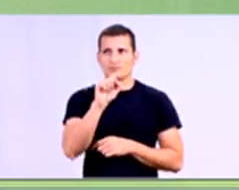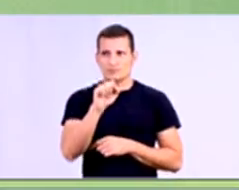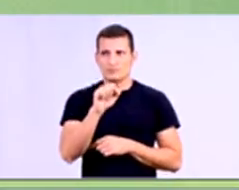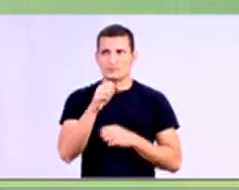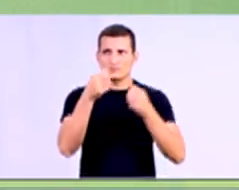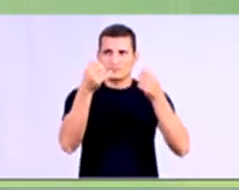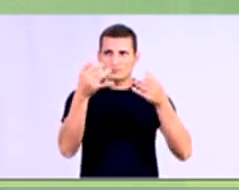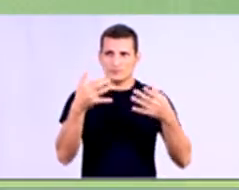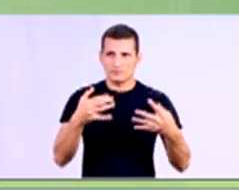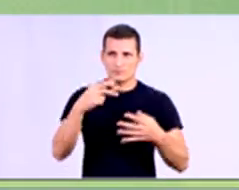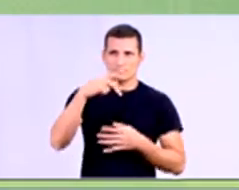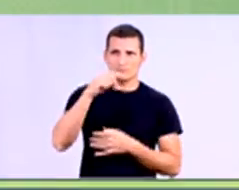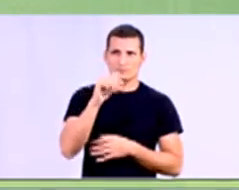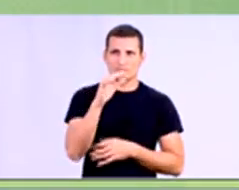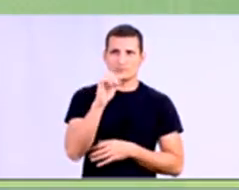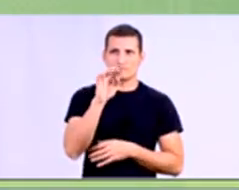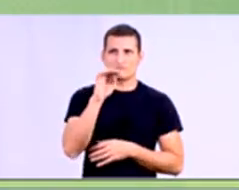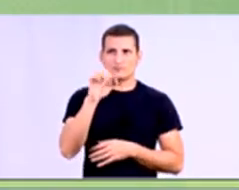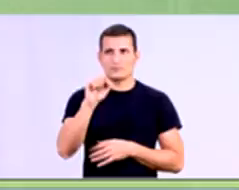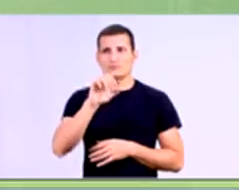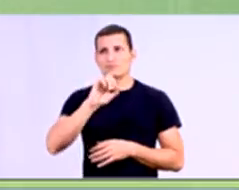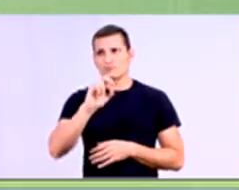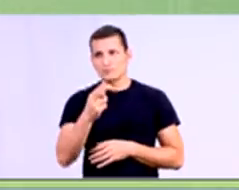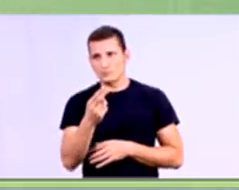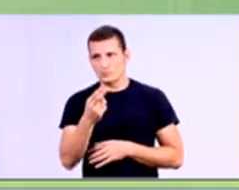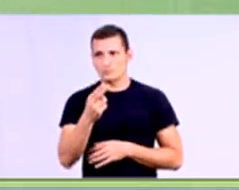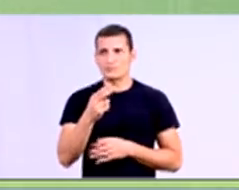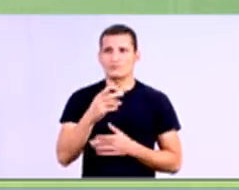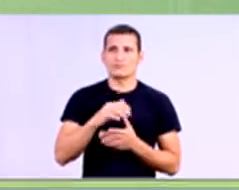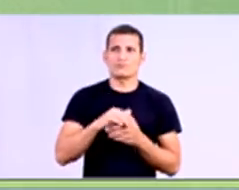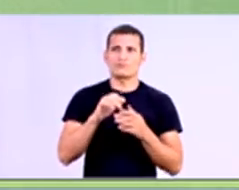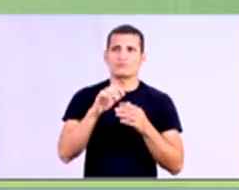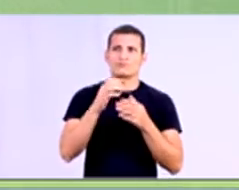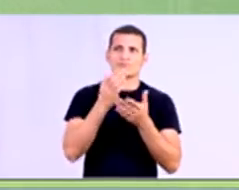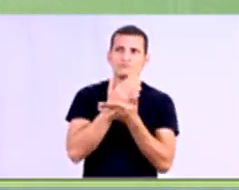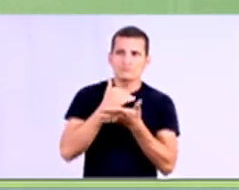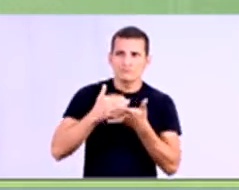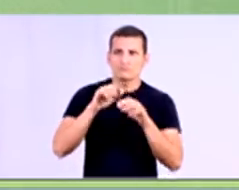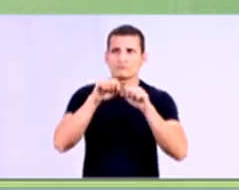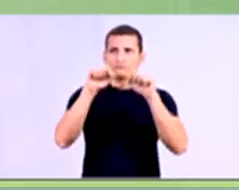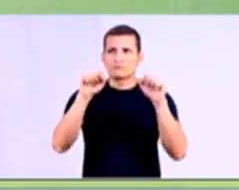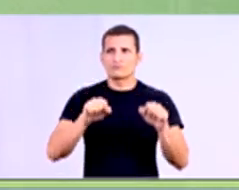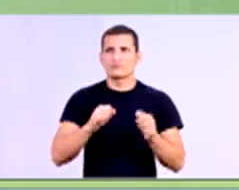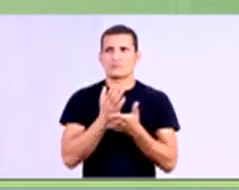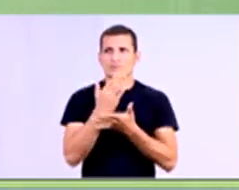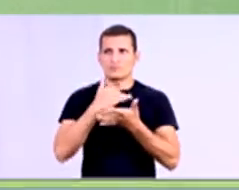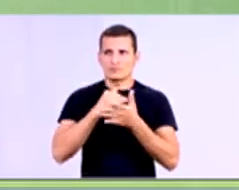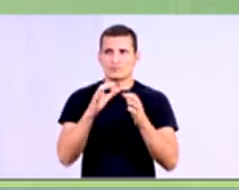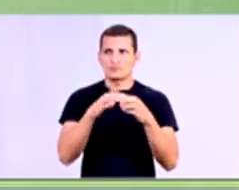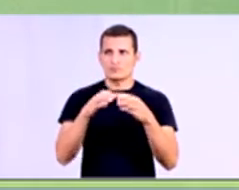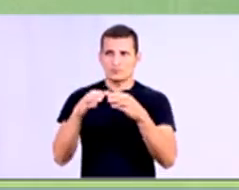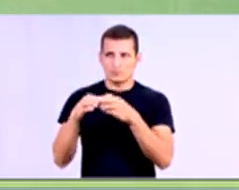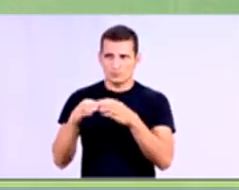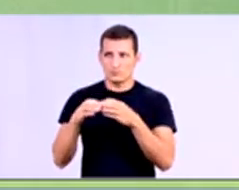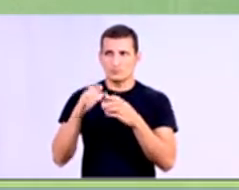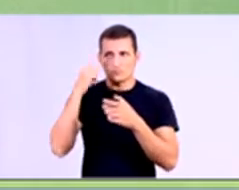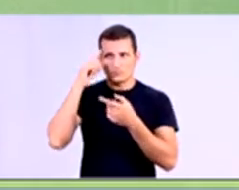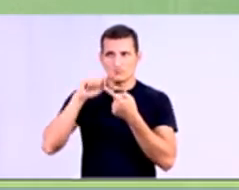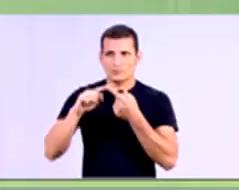descreve os pacotes ou pedaços do sistema, dividido em agrupamentos